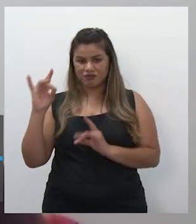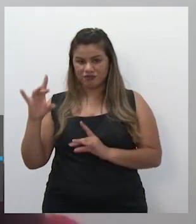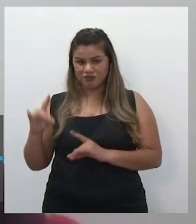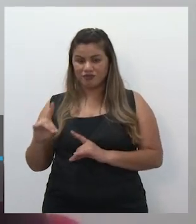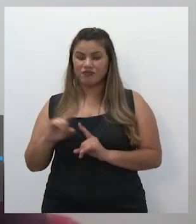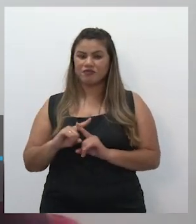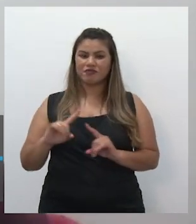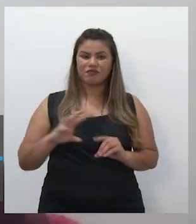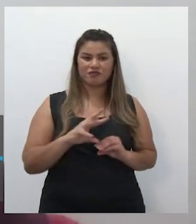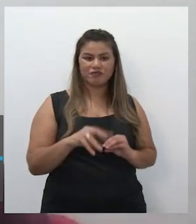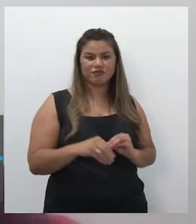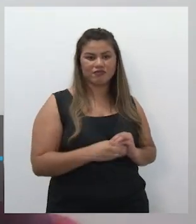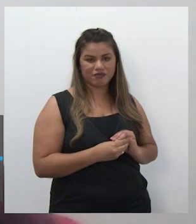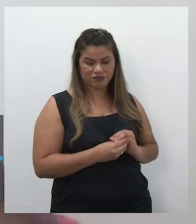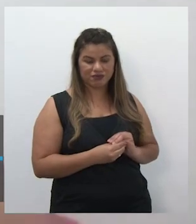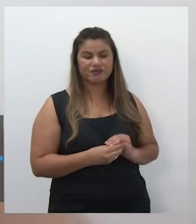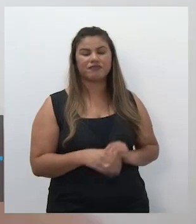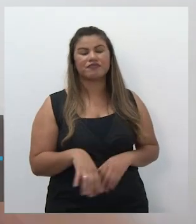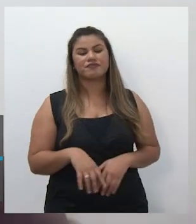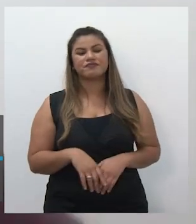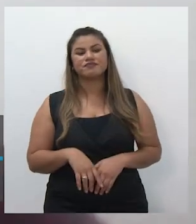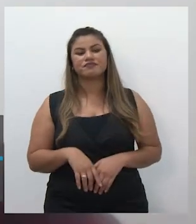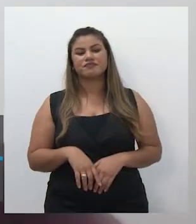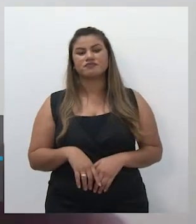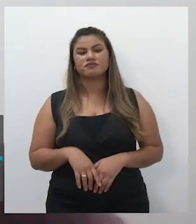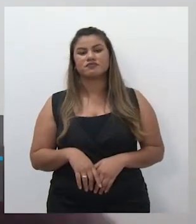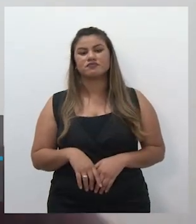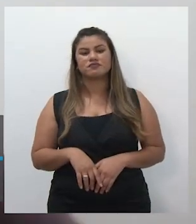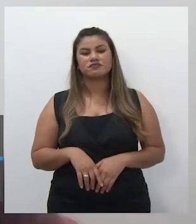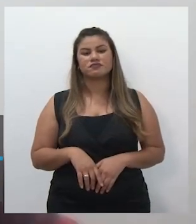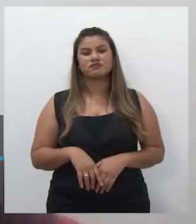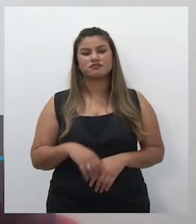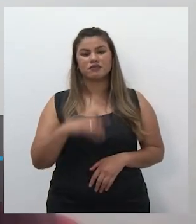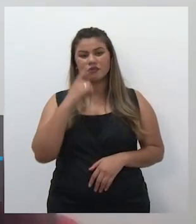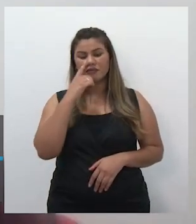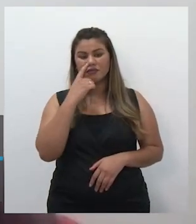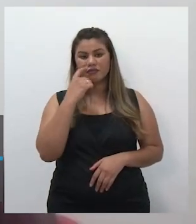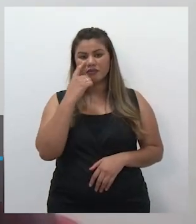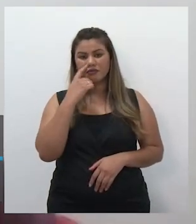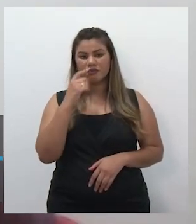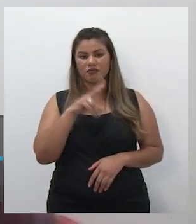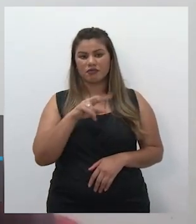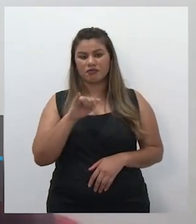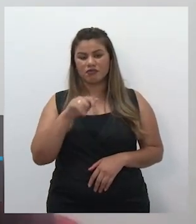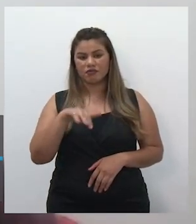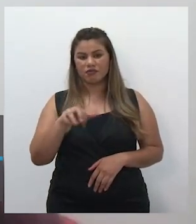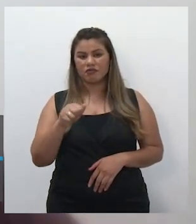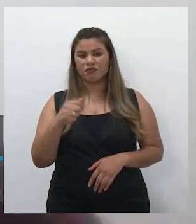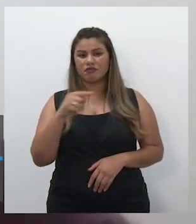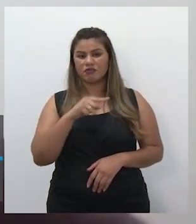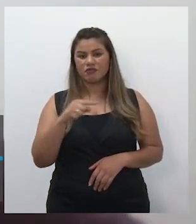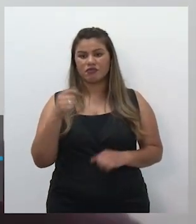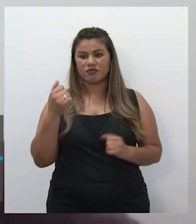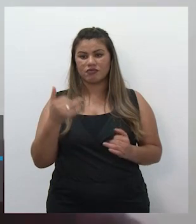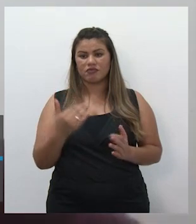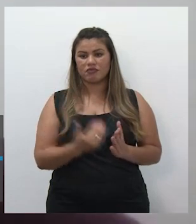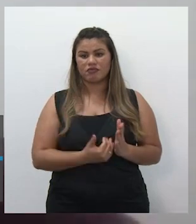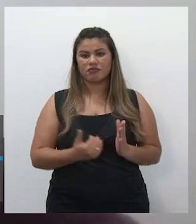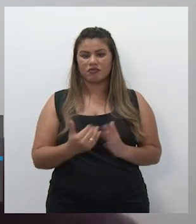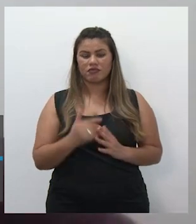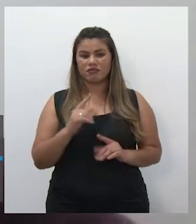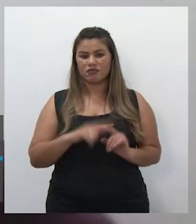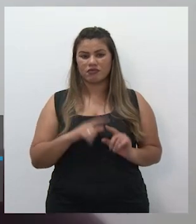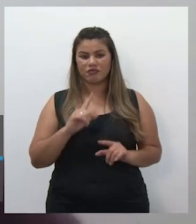vou também trabalhar com essa questão, né? Ivânia, eu gostaria que você falasse um pouquinho sobre os objetos